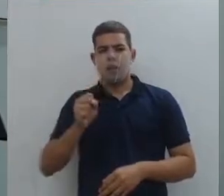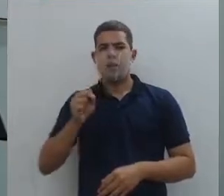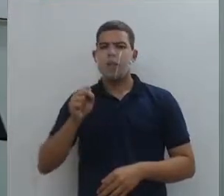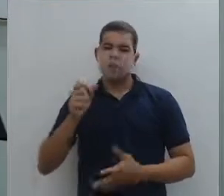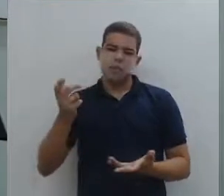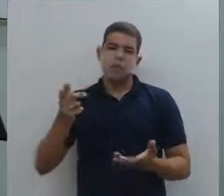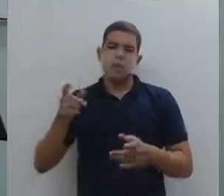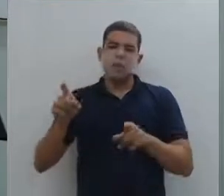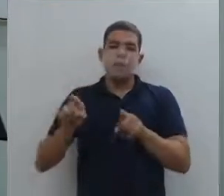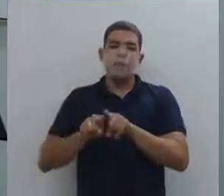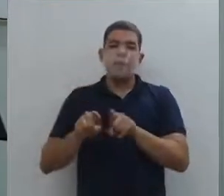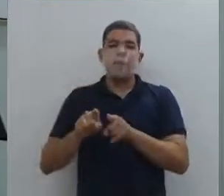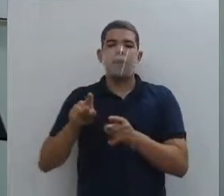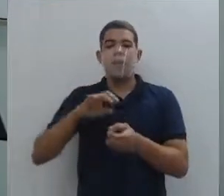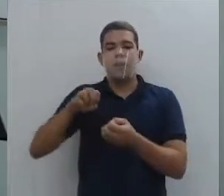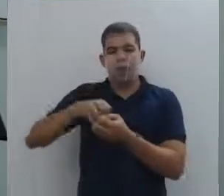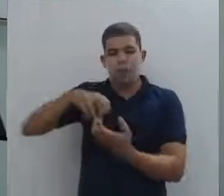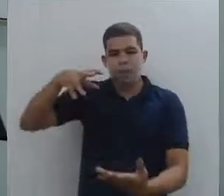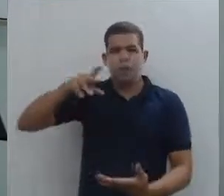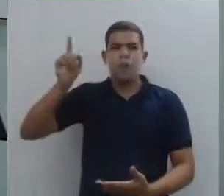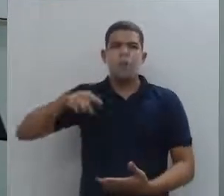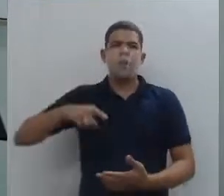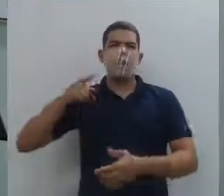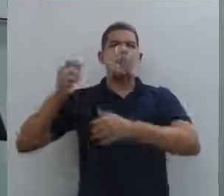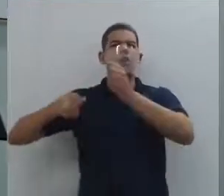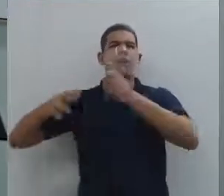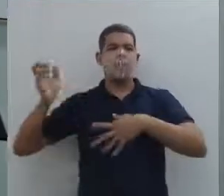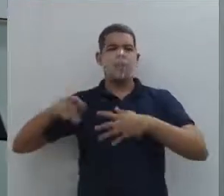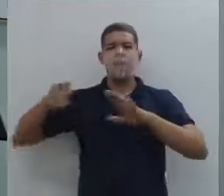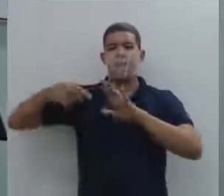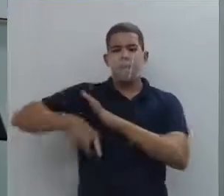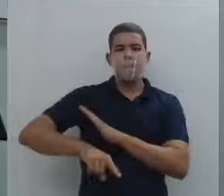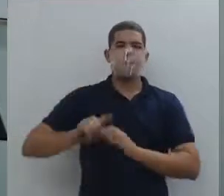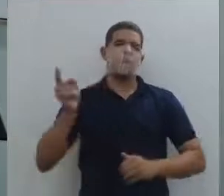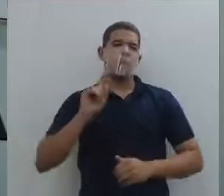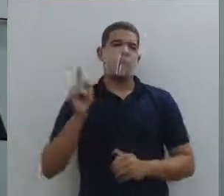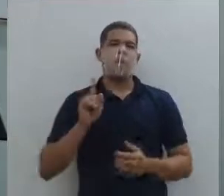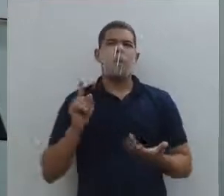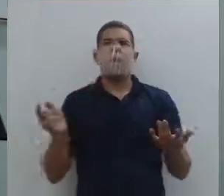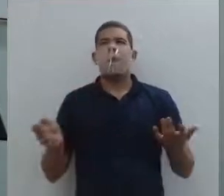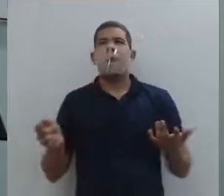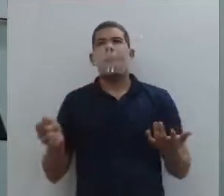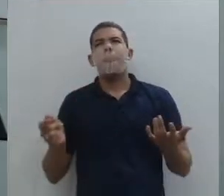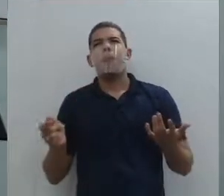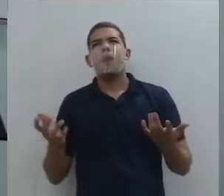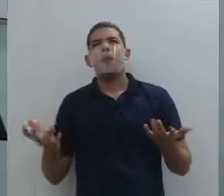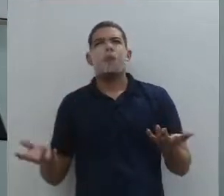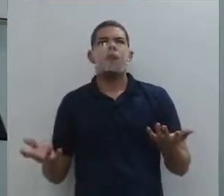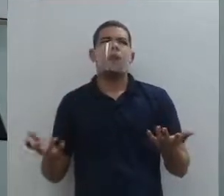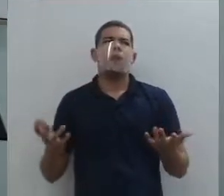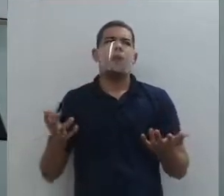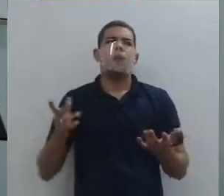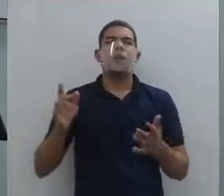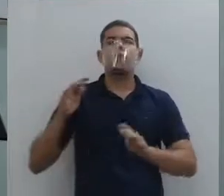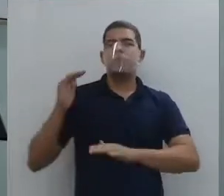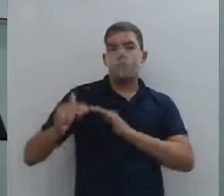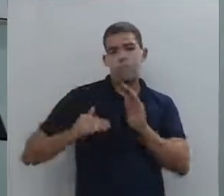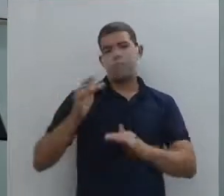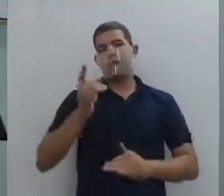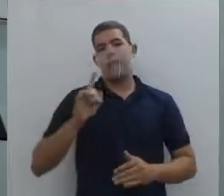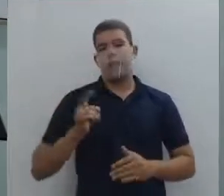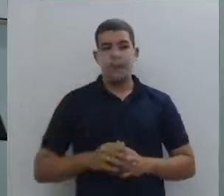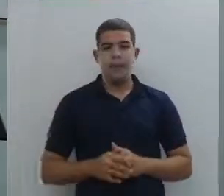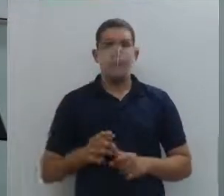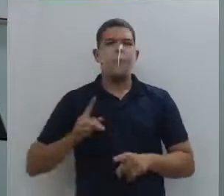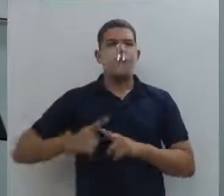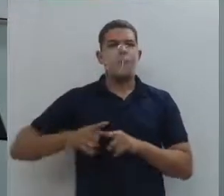falei anteriormente, é um tipo de teoria que a gente não se aprofunda, não é muito desenvolvida.